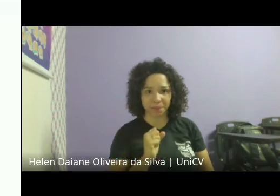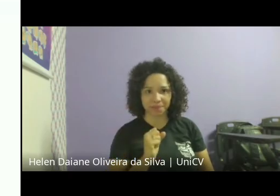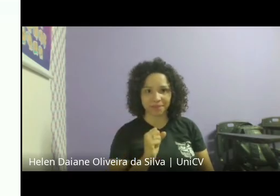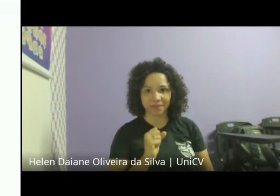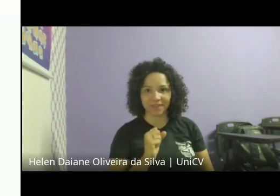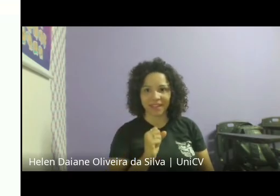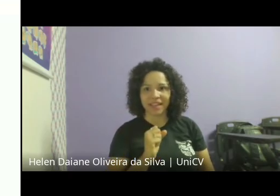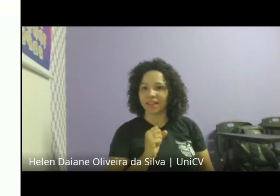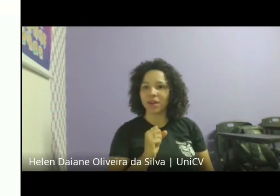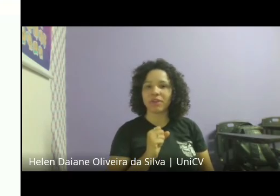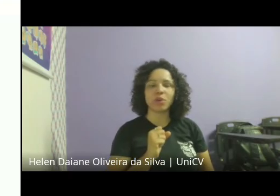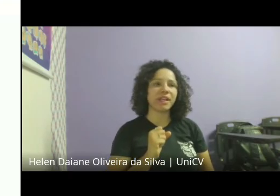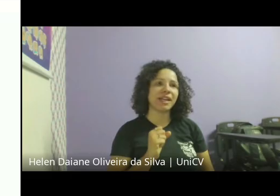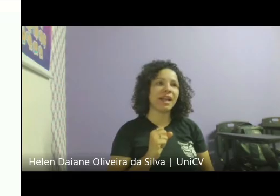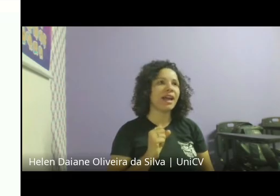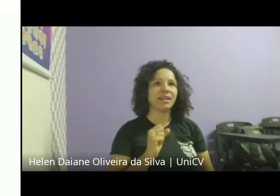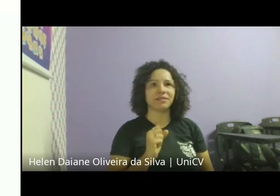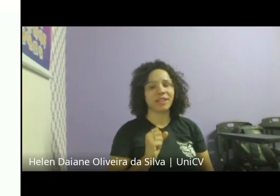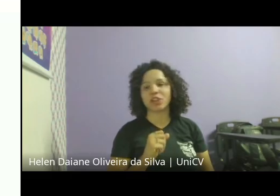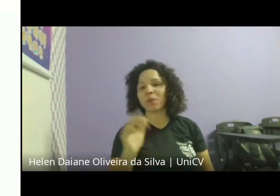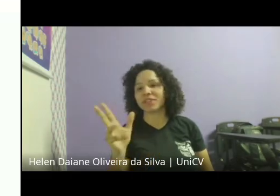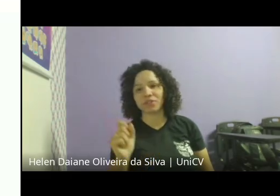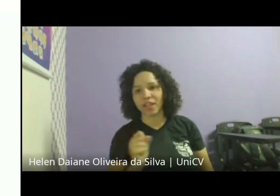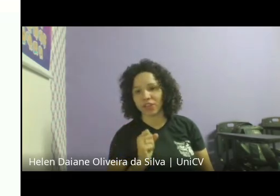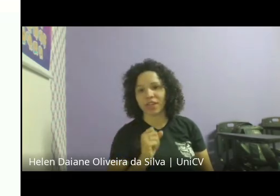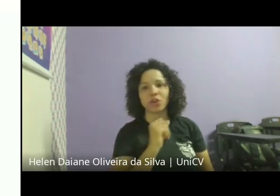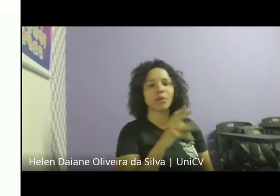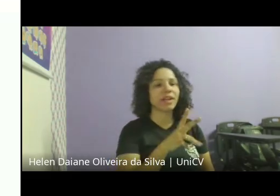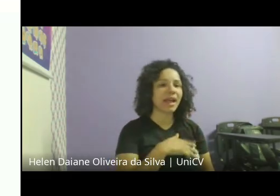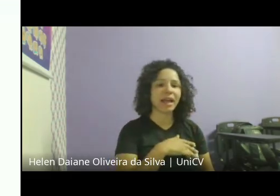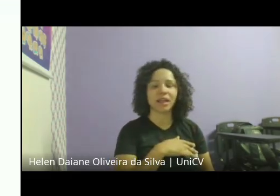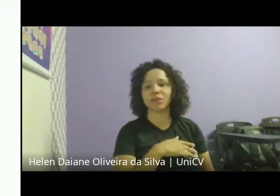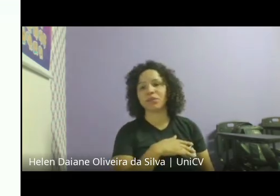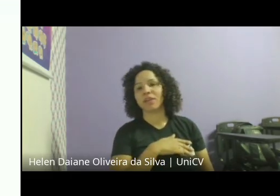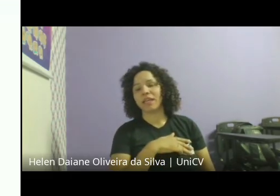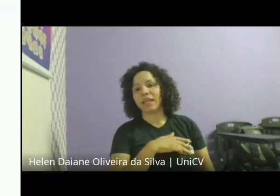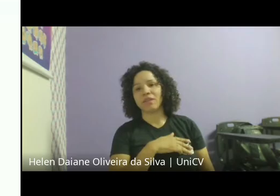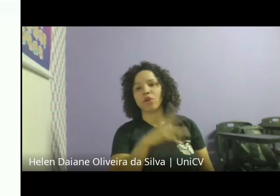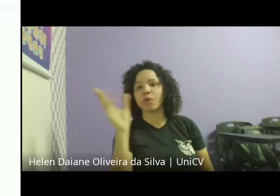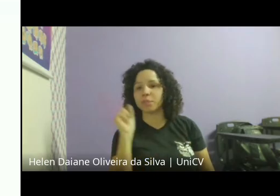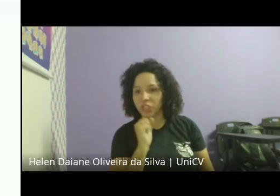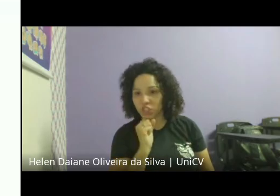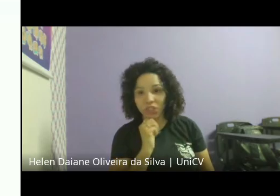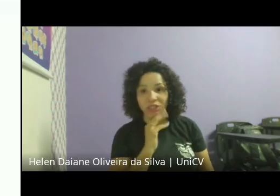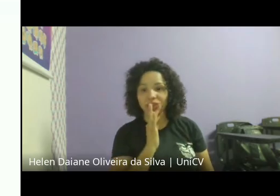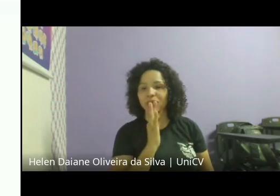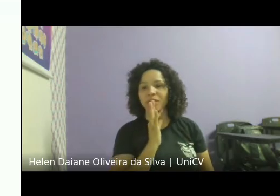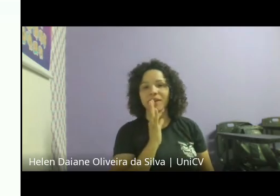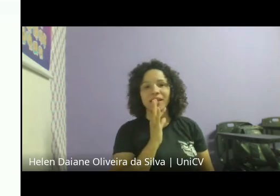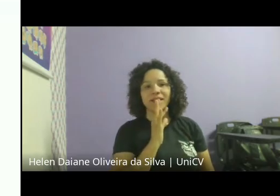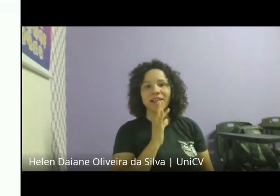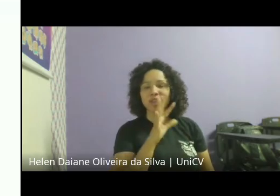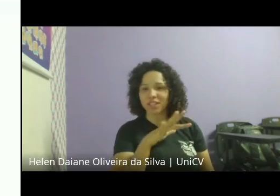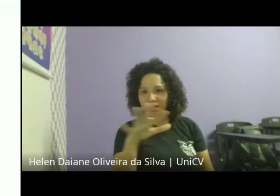básico. Então ele vai comunicar ali, eu quero tomar uma cerveja, quero ir no mercado, vou comer um